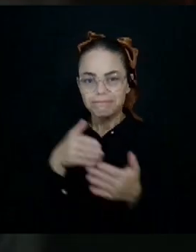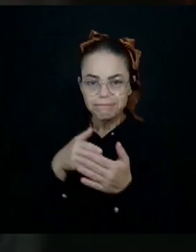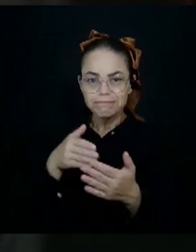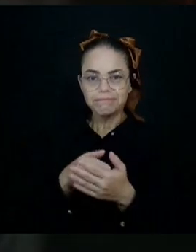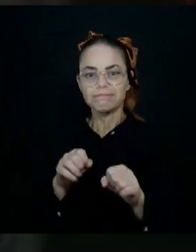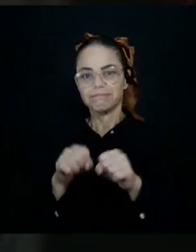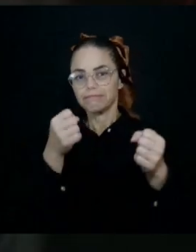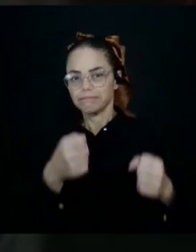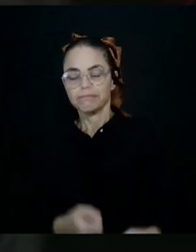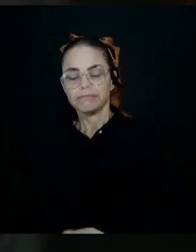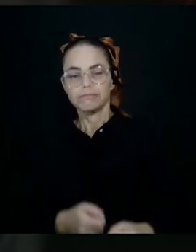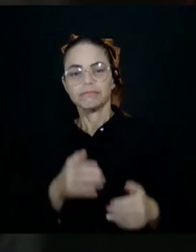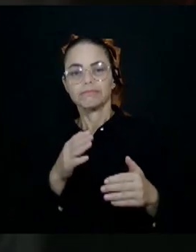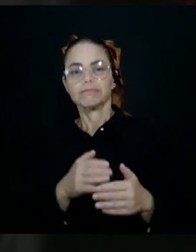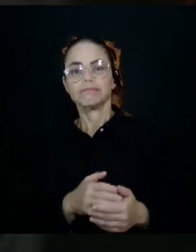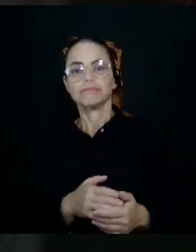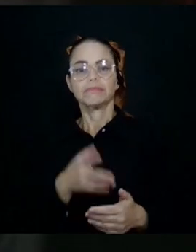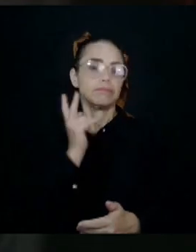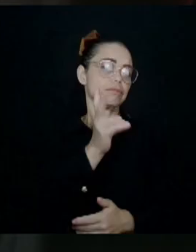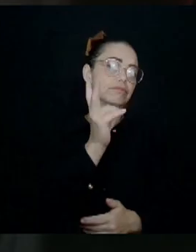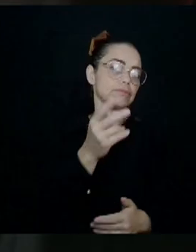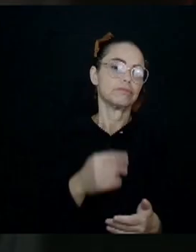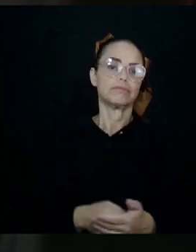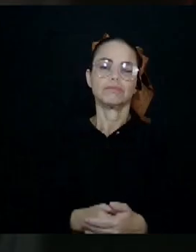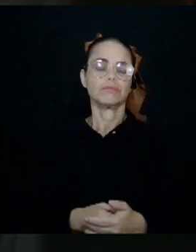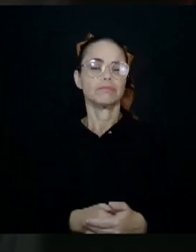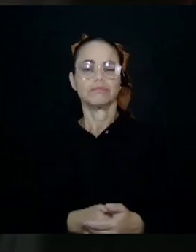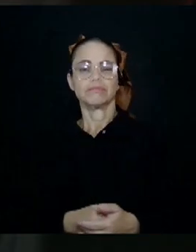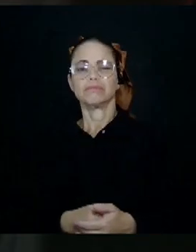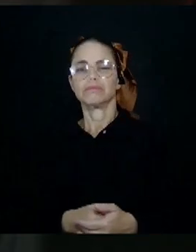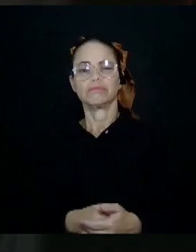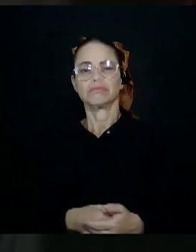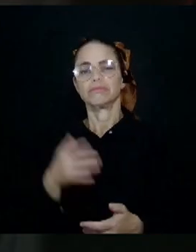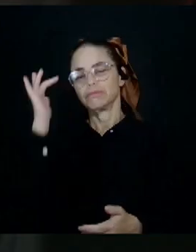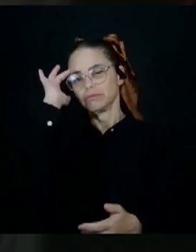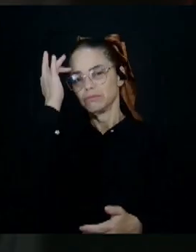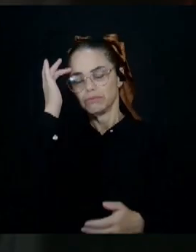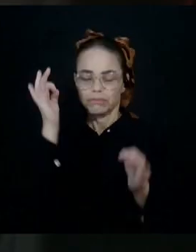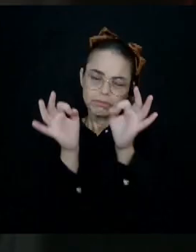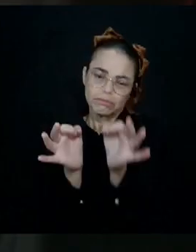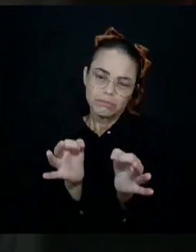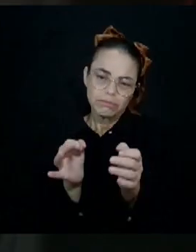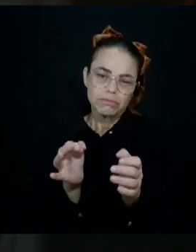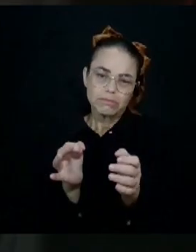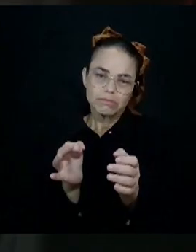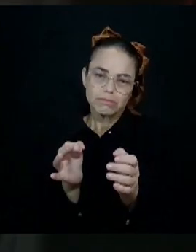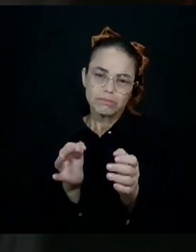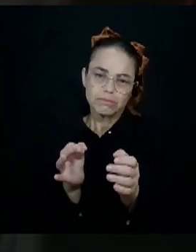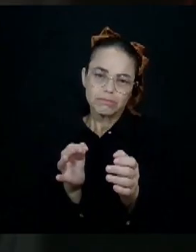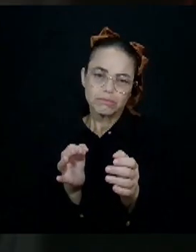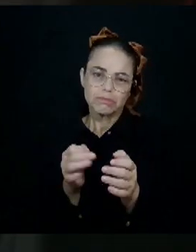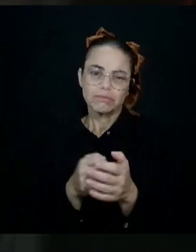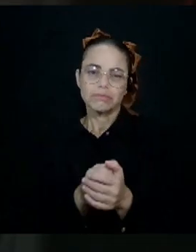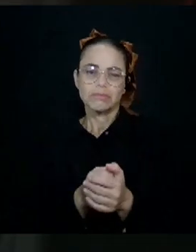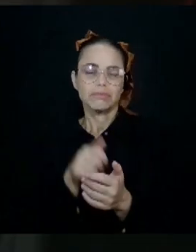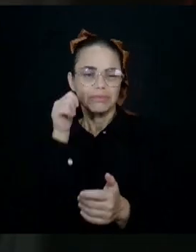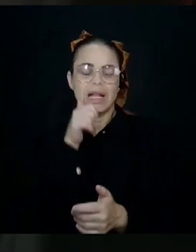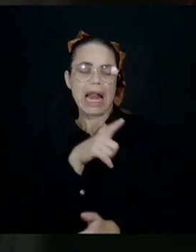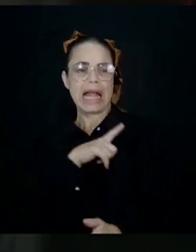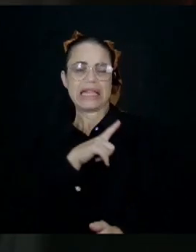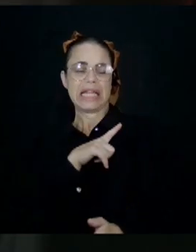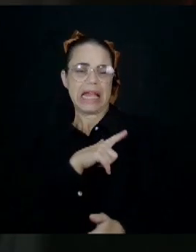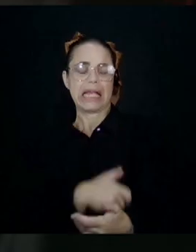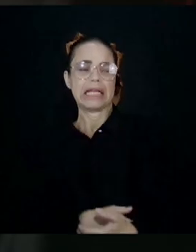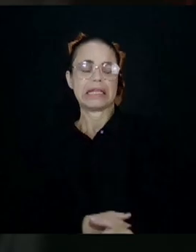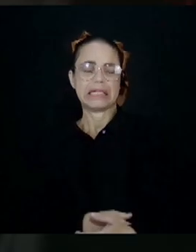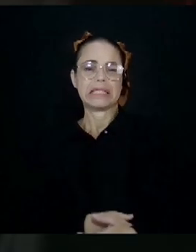barreiras e de seguir da forma que a gente acha que é correto, mas por conta do rótulo, né, da mulher que reproduz, da mulher